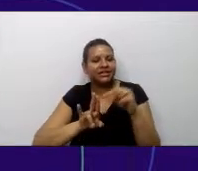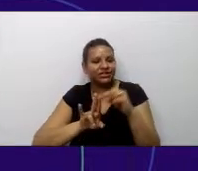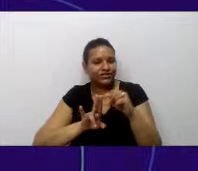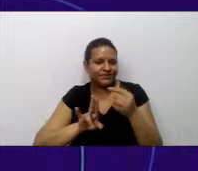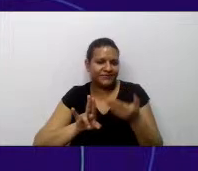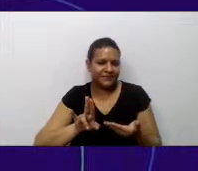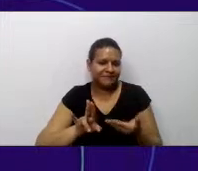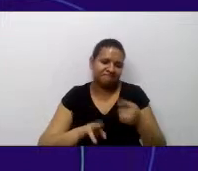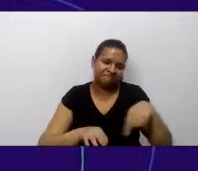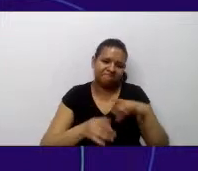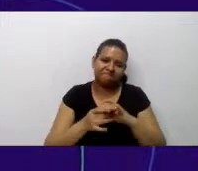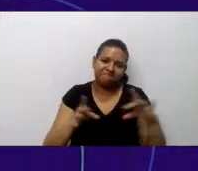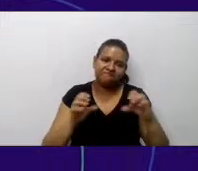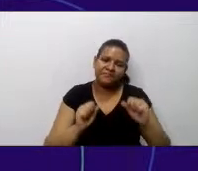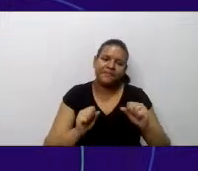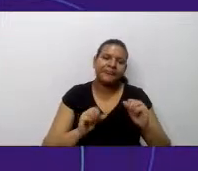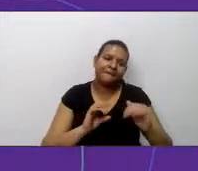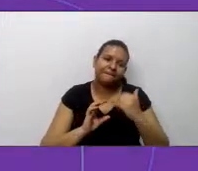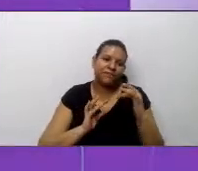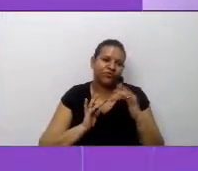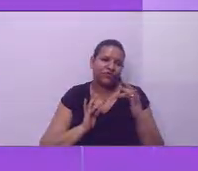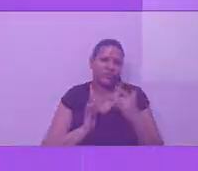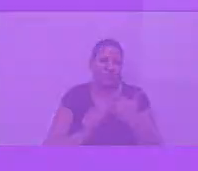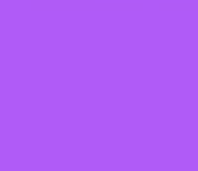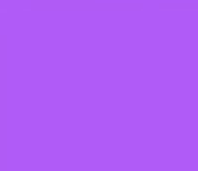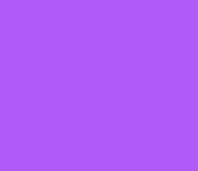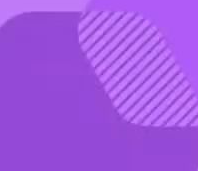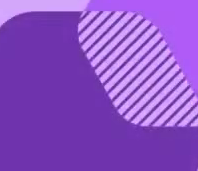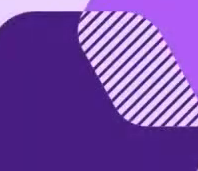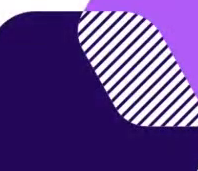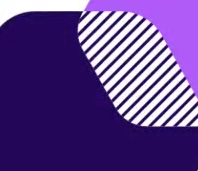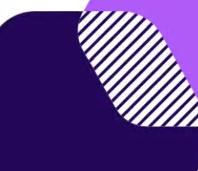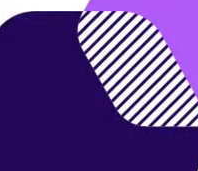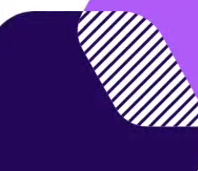Feel free to contact me, and thank you.